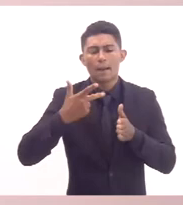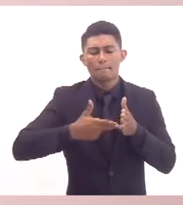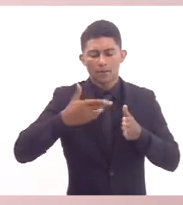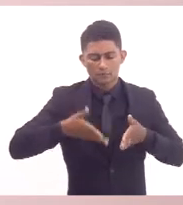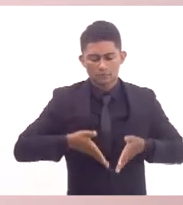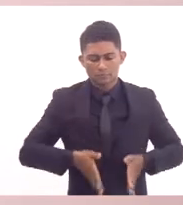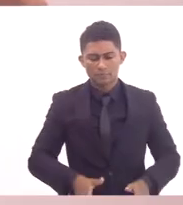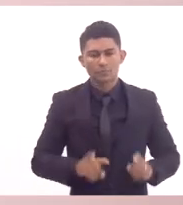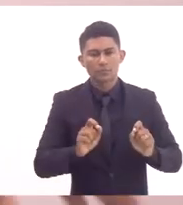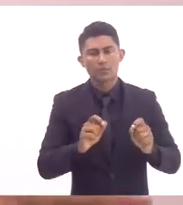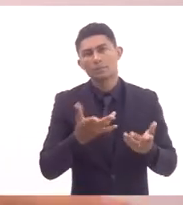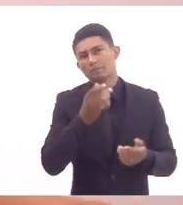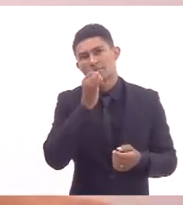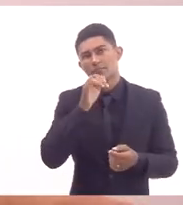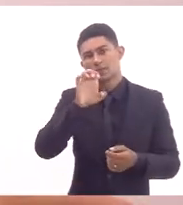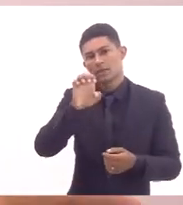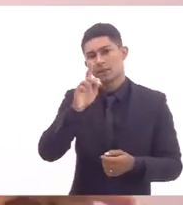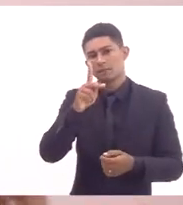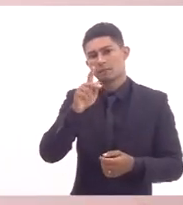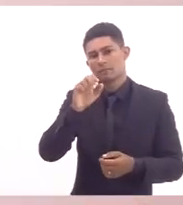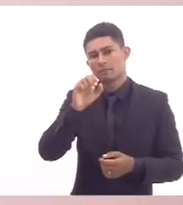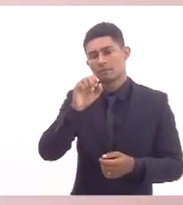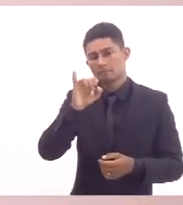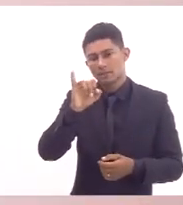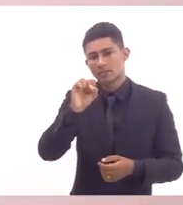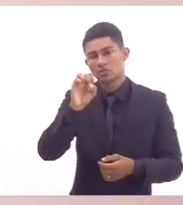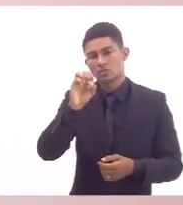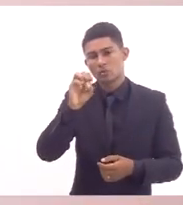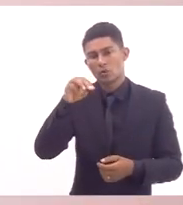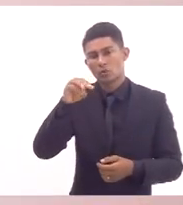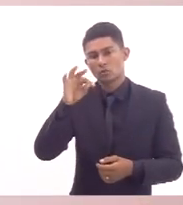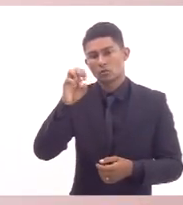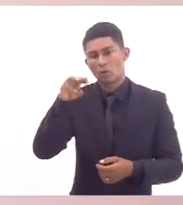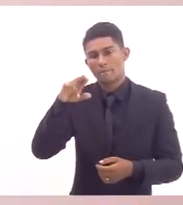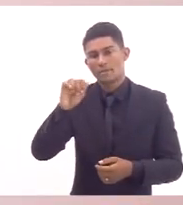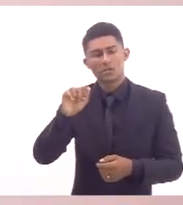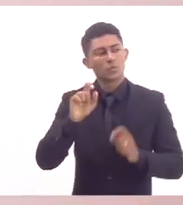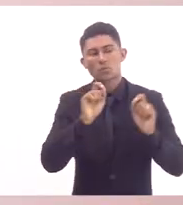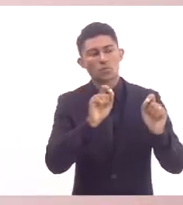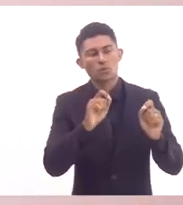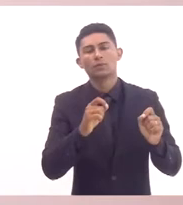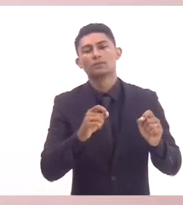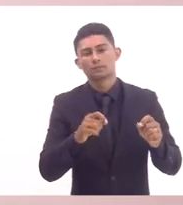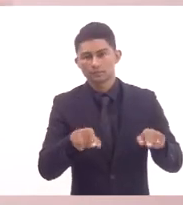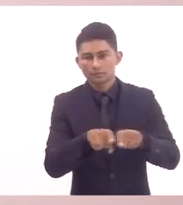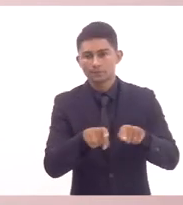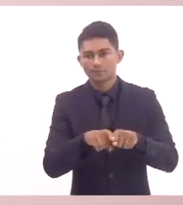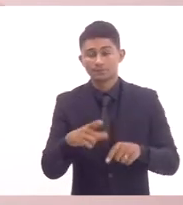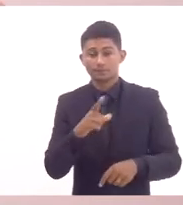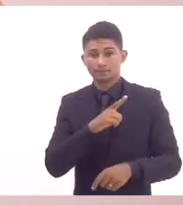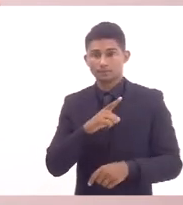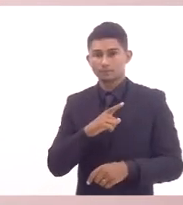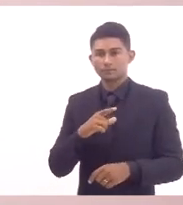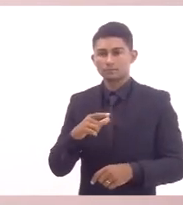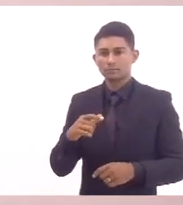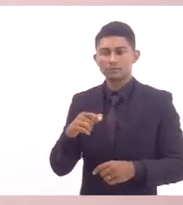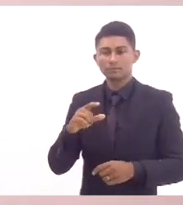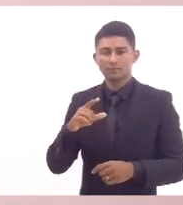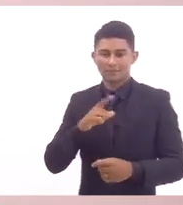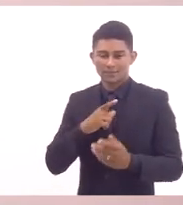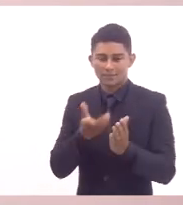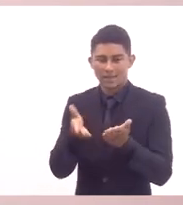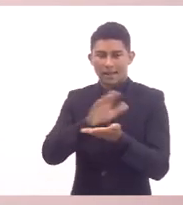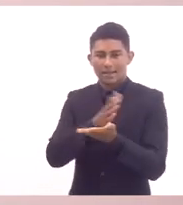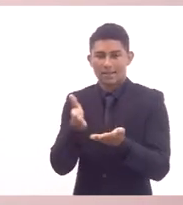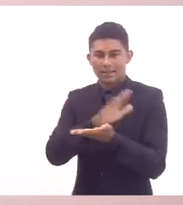né e Inclusive eu trouxe aqui um recorte da nova edição da caderneta